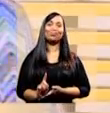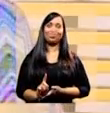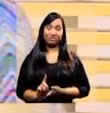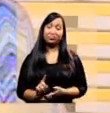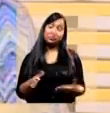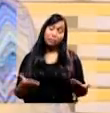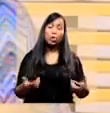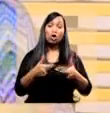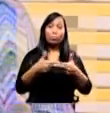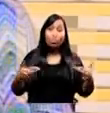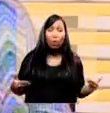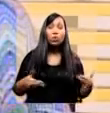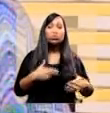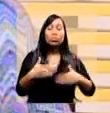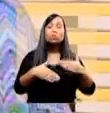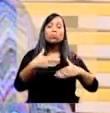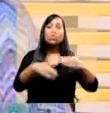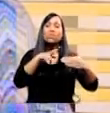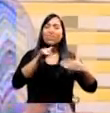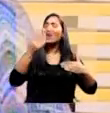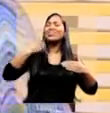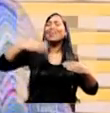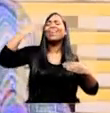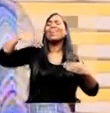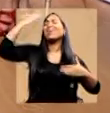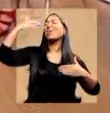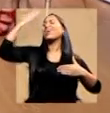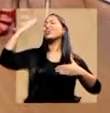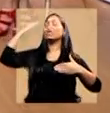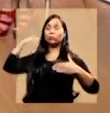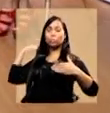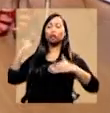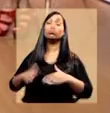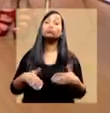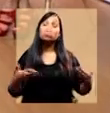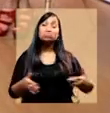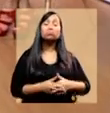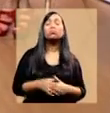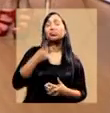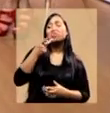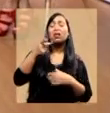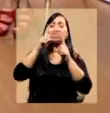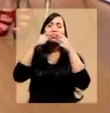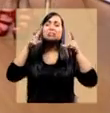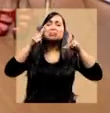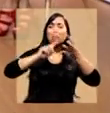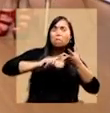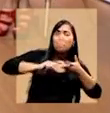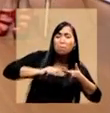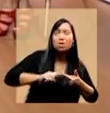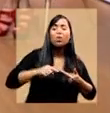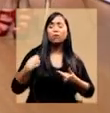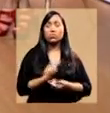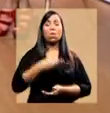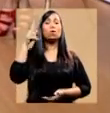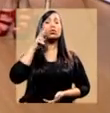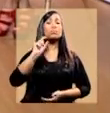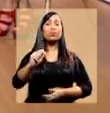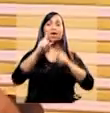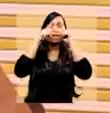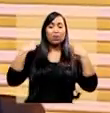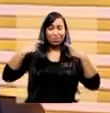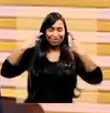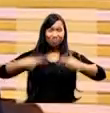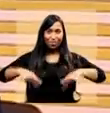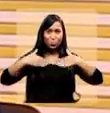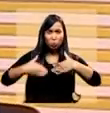né? Isso aí é uma construção que vem desde a antiguidade. Secretária, quando a gente fala em tipos de violência, a gente lembra muito facilmente da